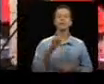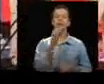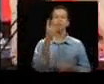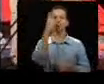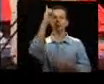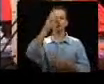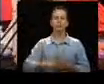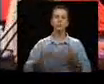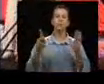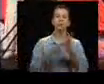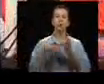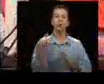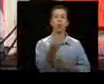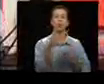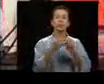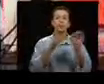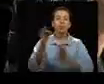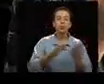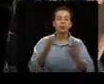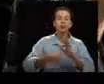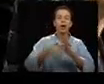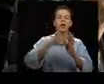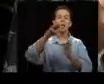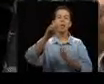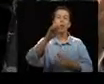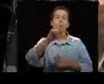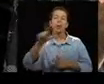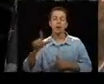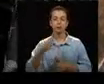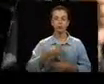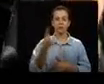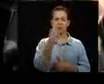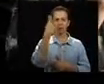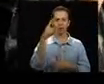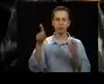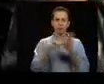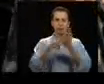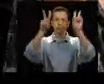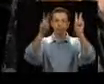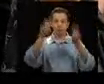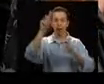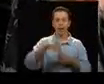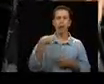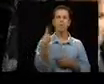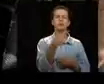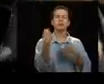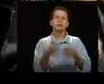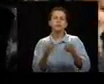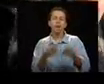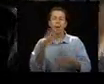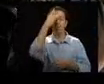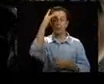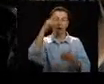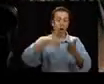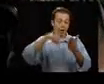quando veio a ditadura, a primeira coisa que fez foi um projeto que, se não me engano, se chamava Mobral, e que tinha como lema o seguinte: é preciso